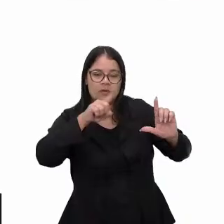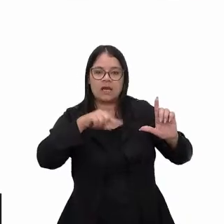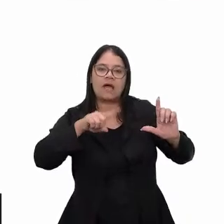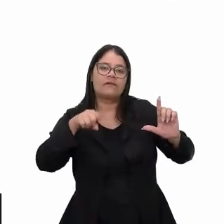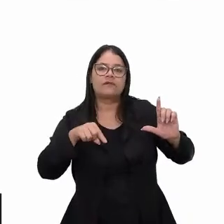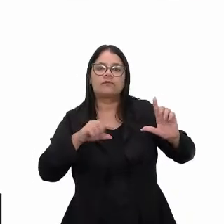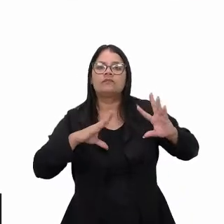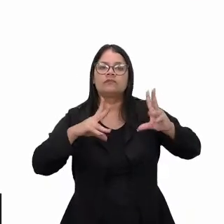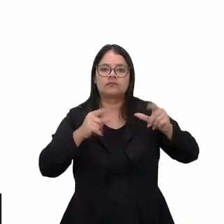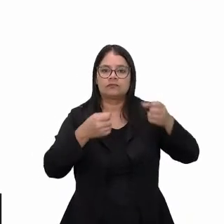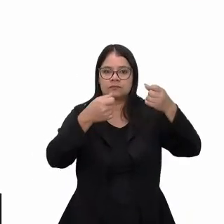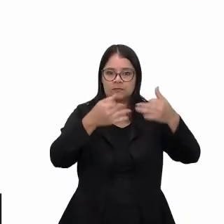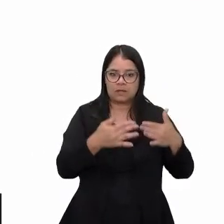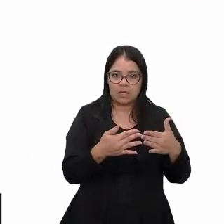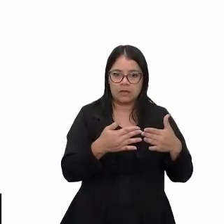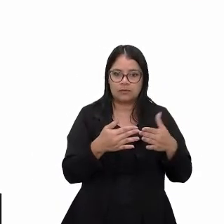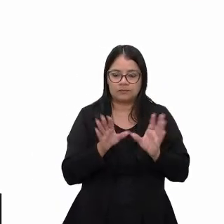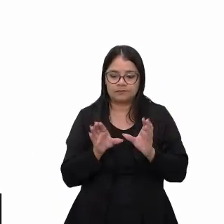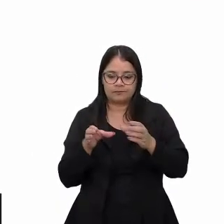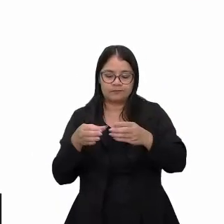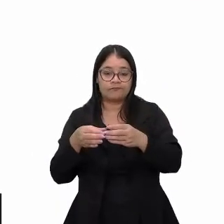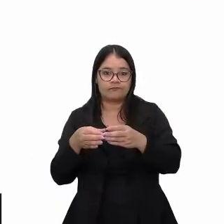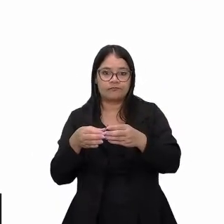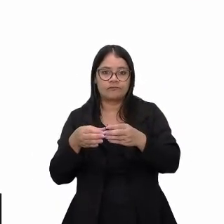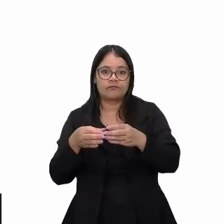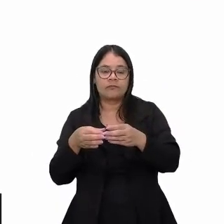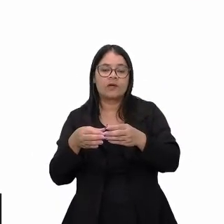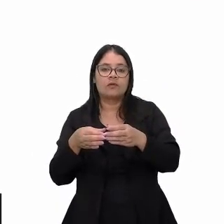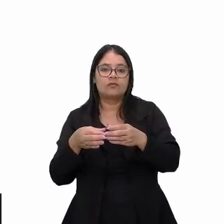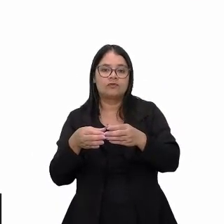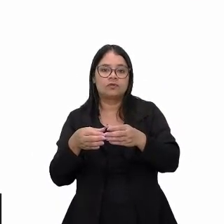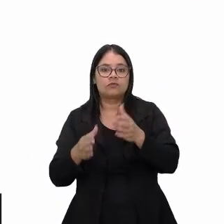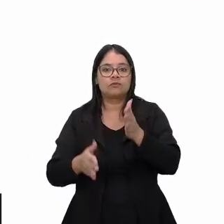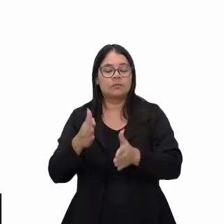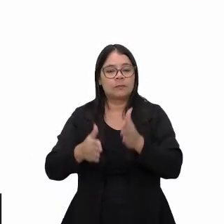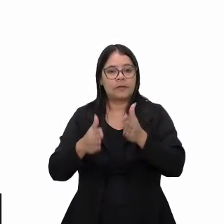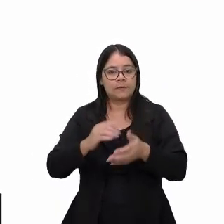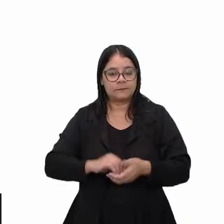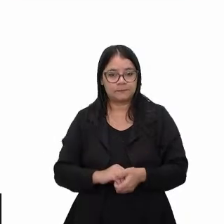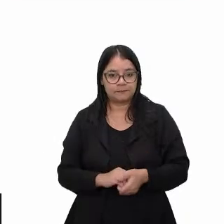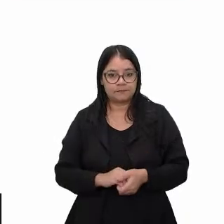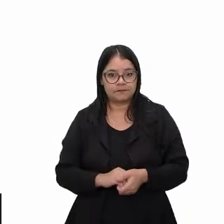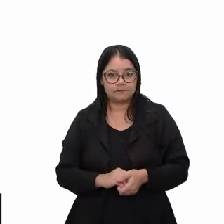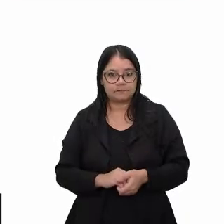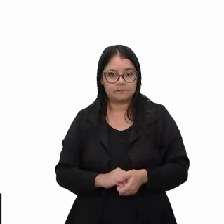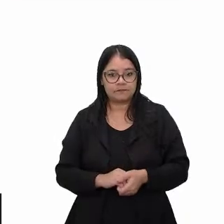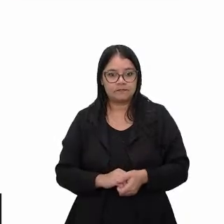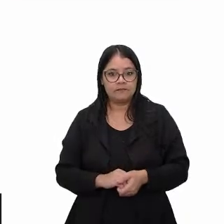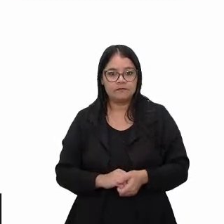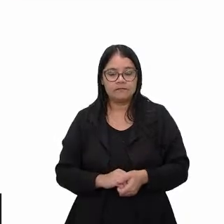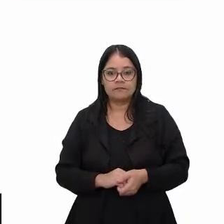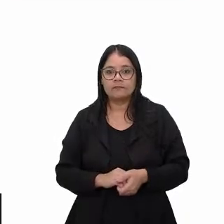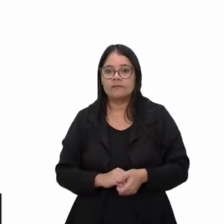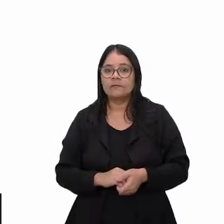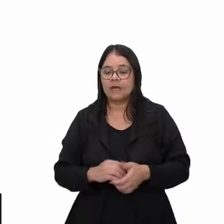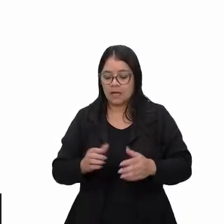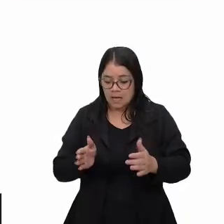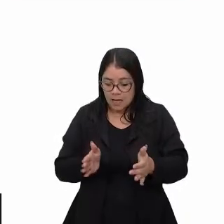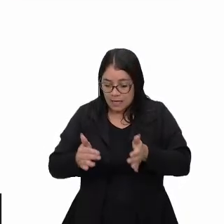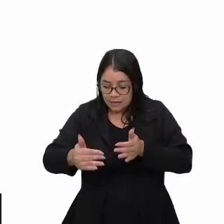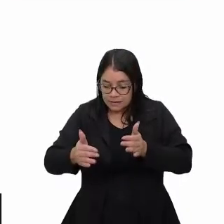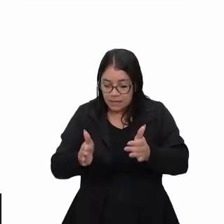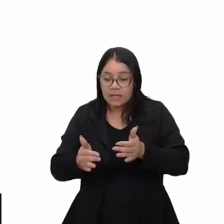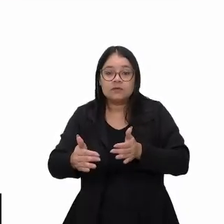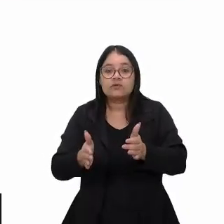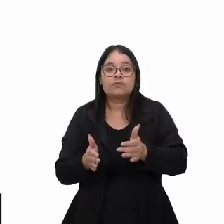ser abordado. No segundo momento, eles instalaram cestos de lixo na sala de aula para